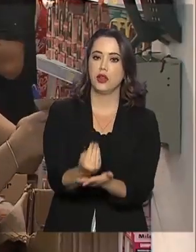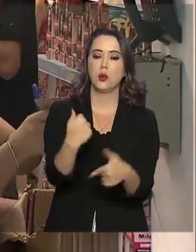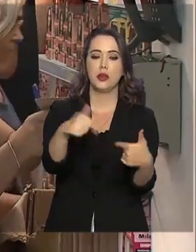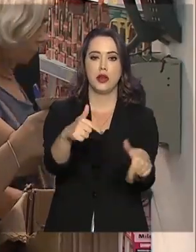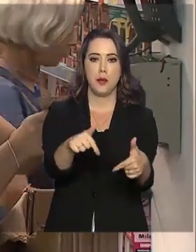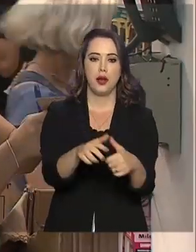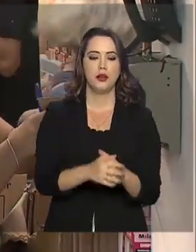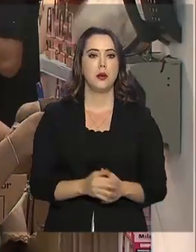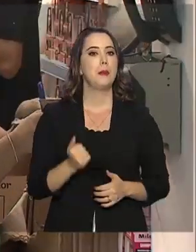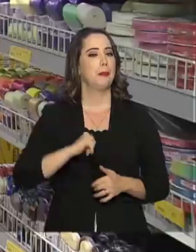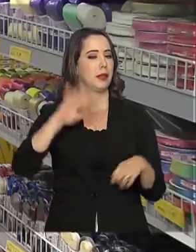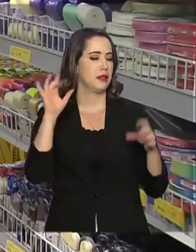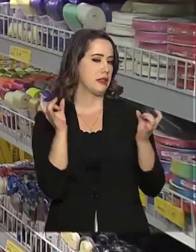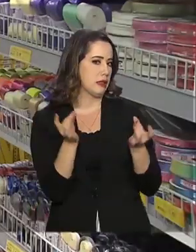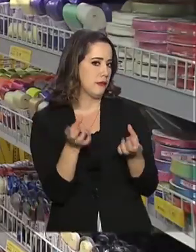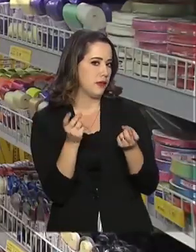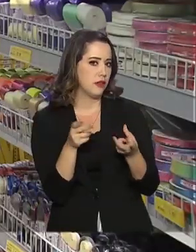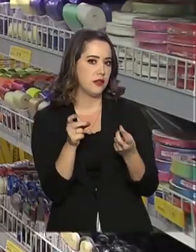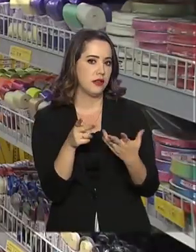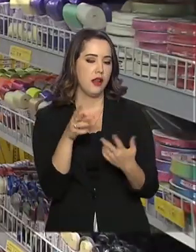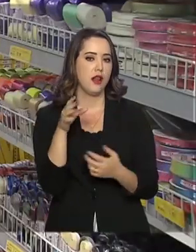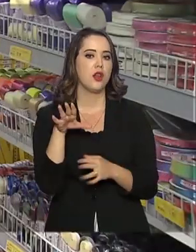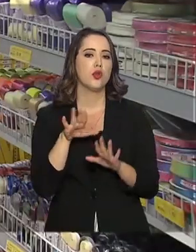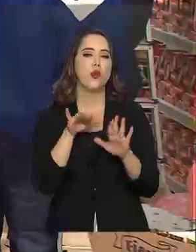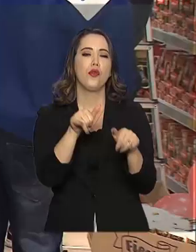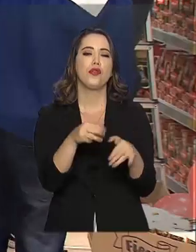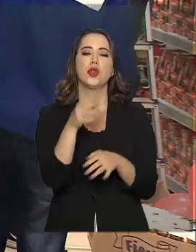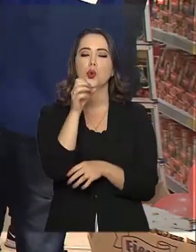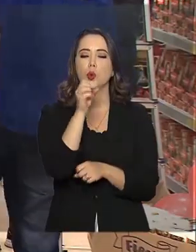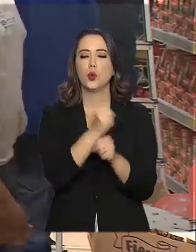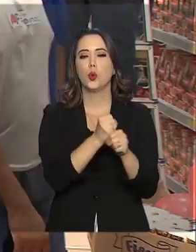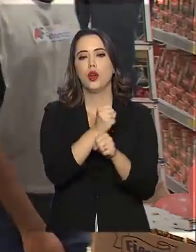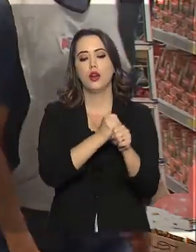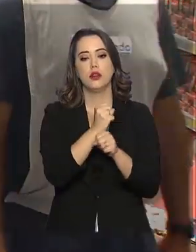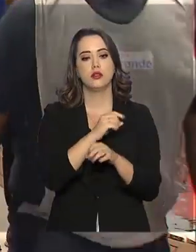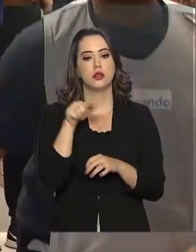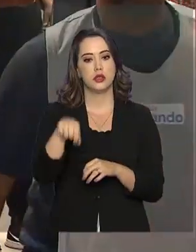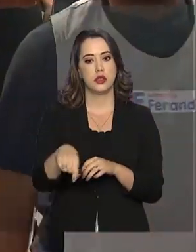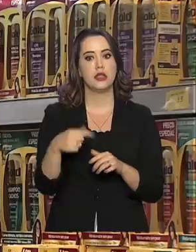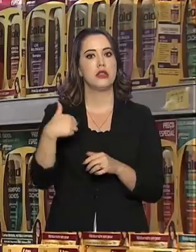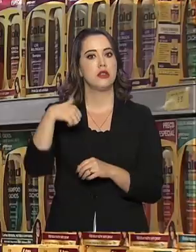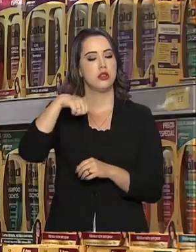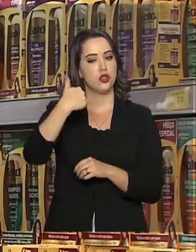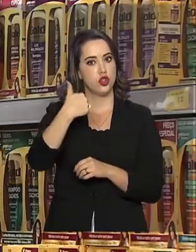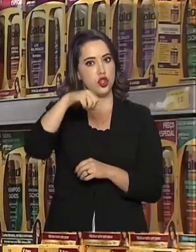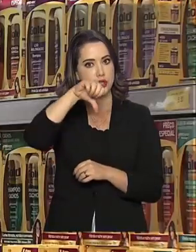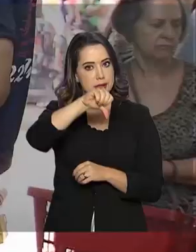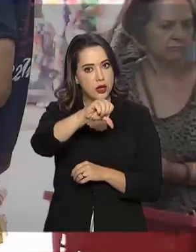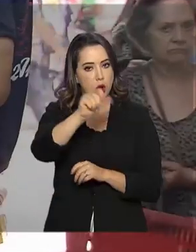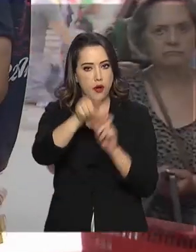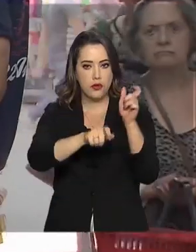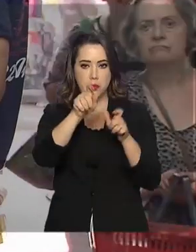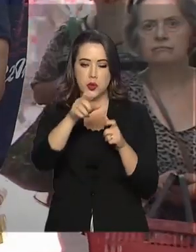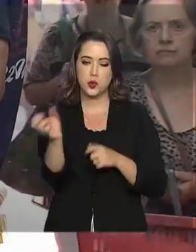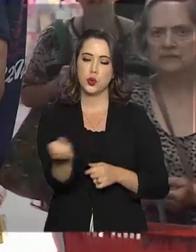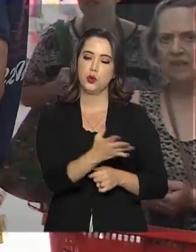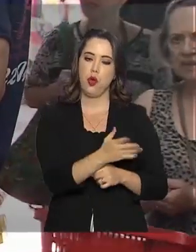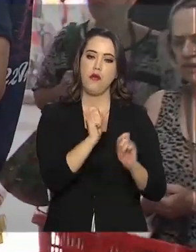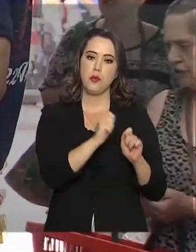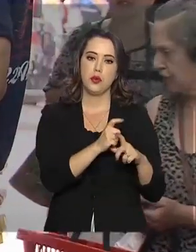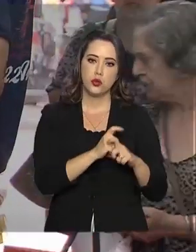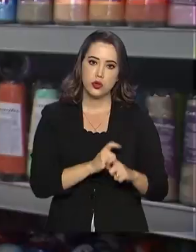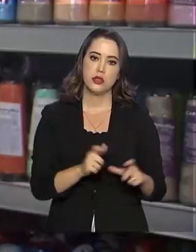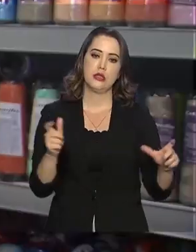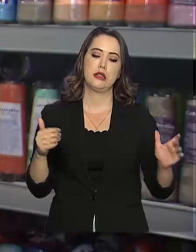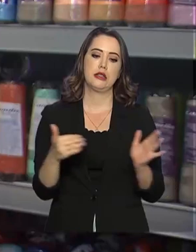aumento das vendas de fim de ano, só essa loja resolveu contratar 19 funcionários temporários. O número de vagas pode crescer até